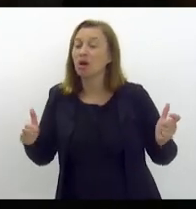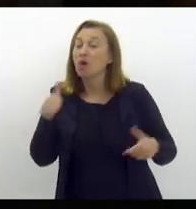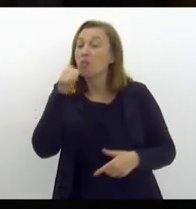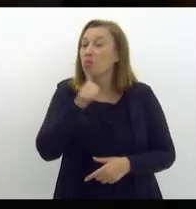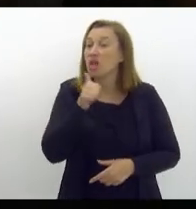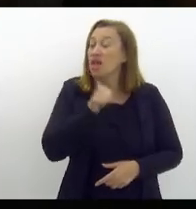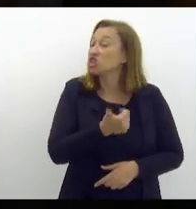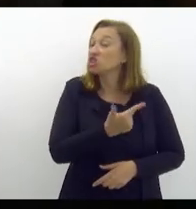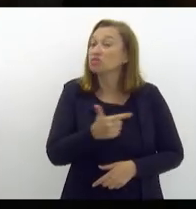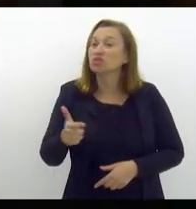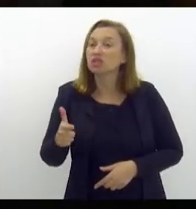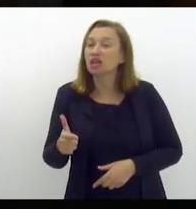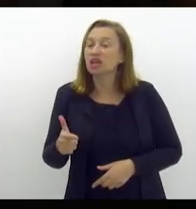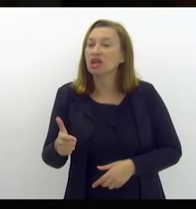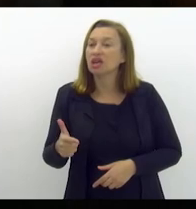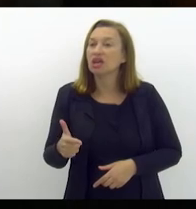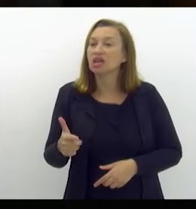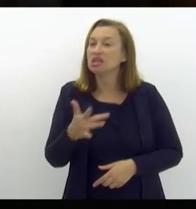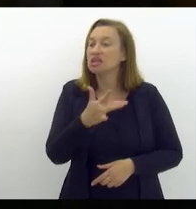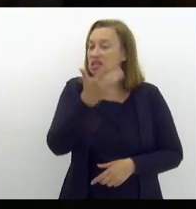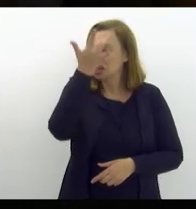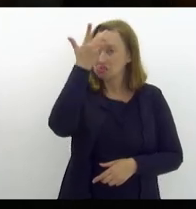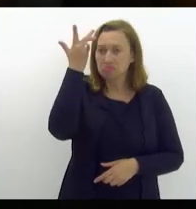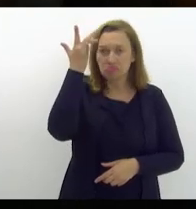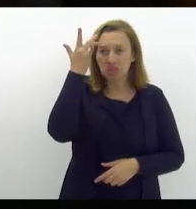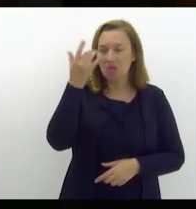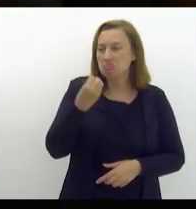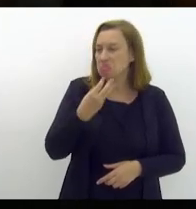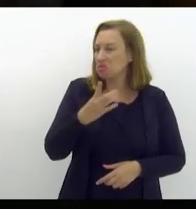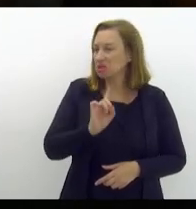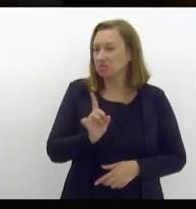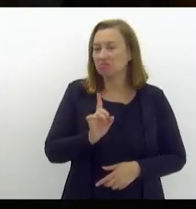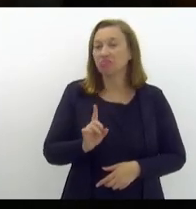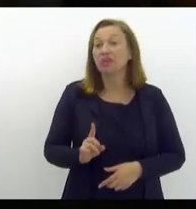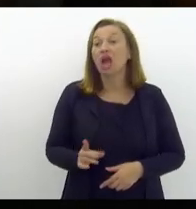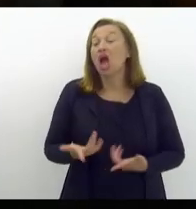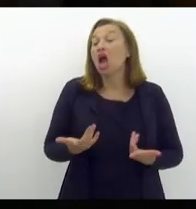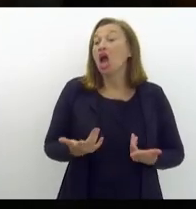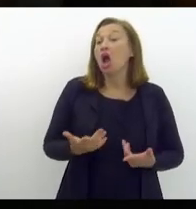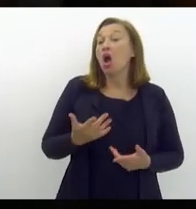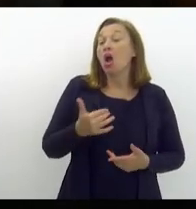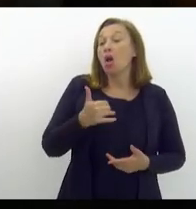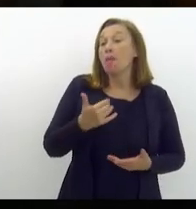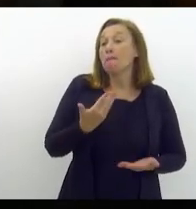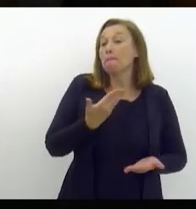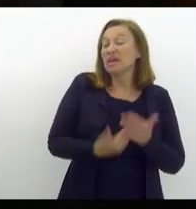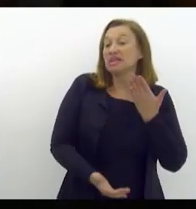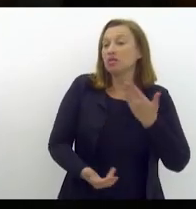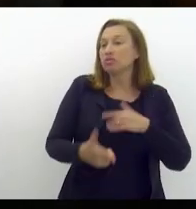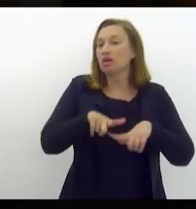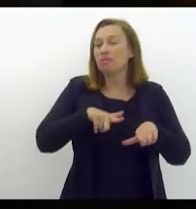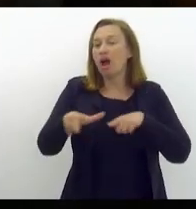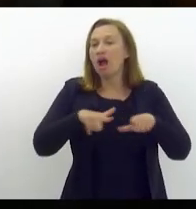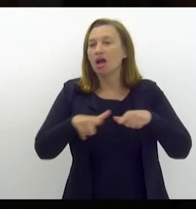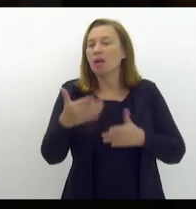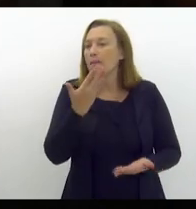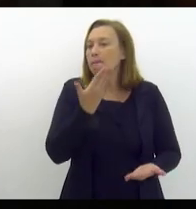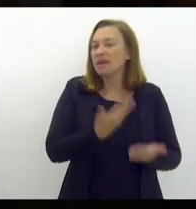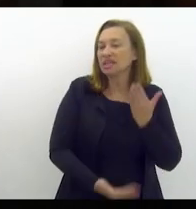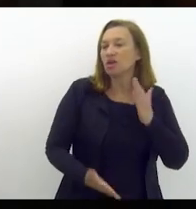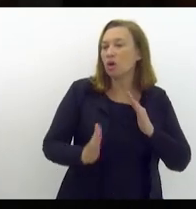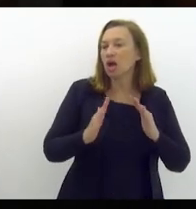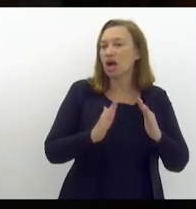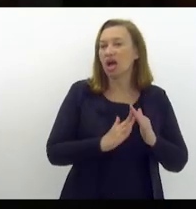que não têm mais a sua saúde mental plena. São mulheres que perderam seus empregos, que perderam suas